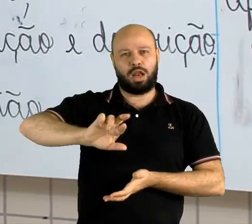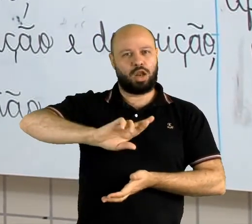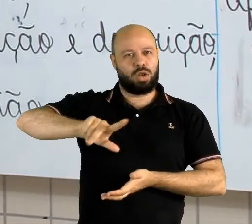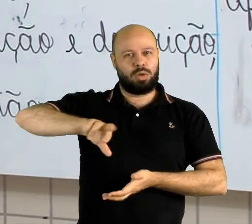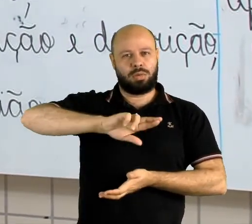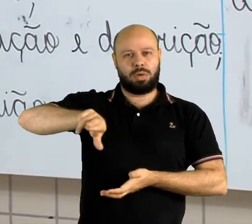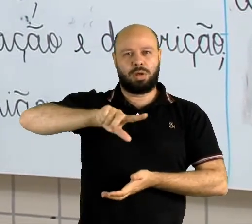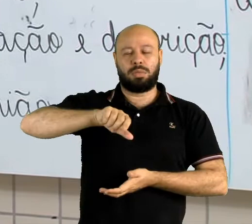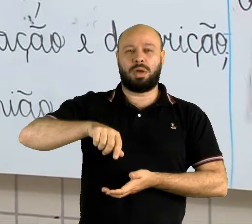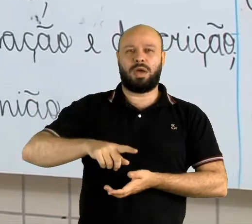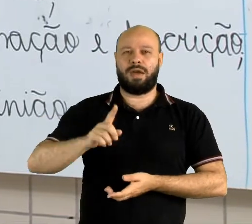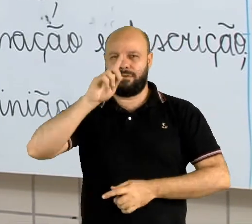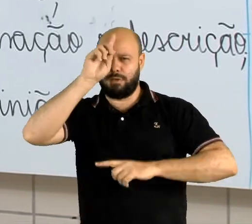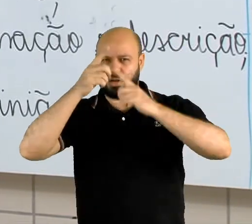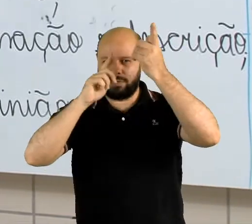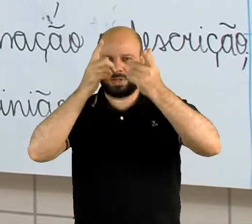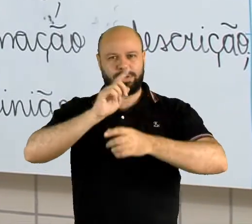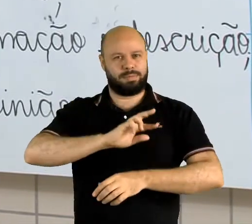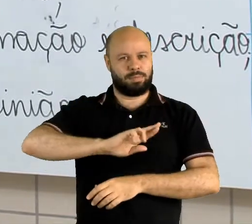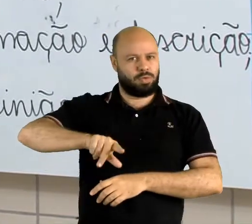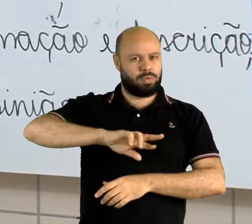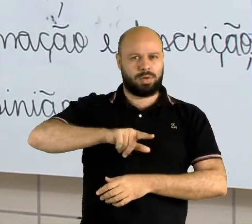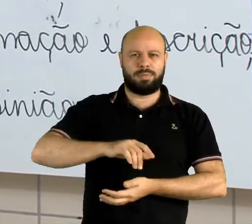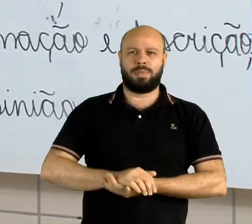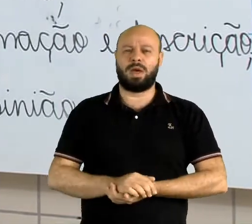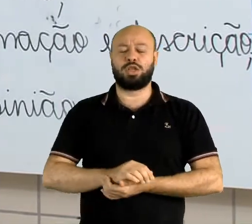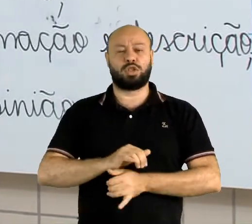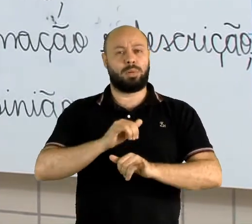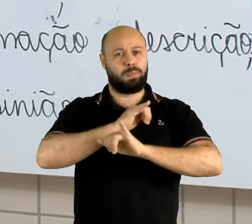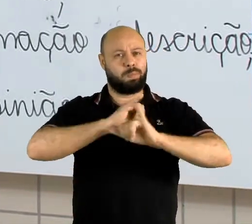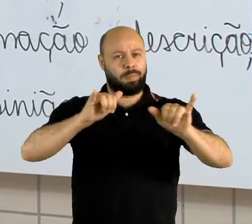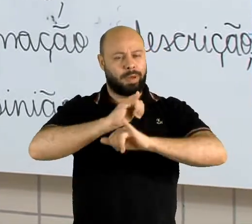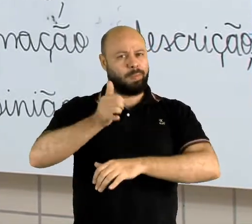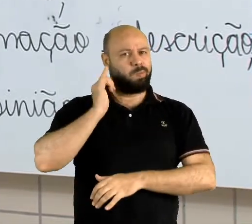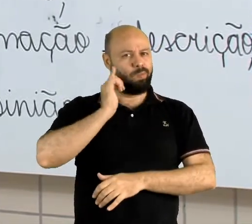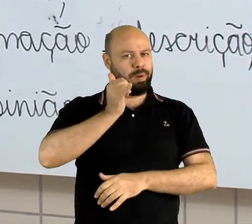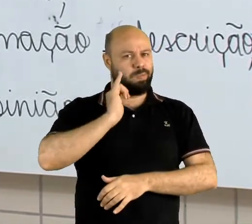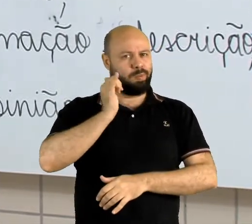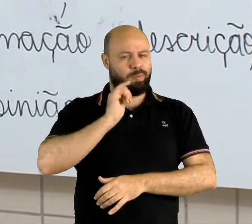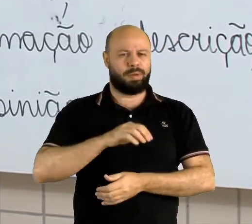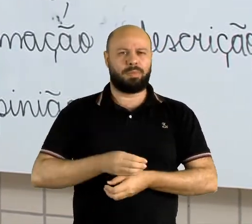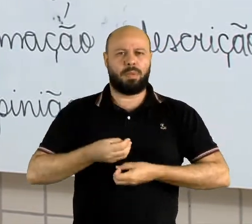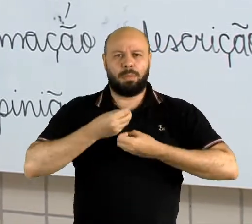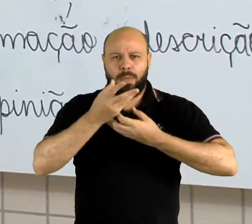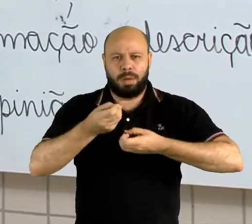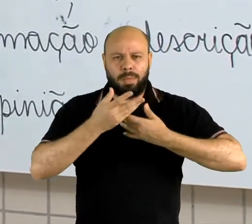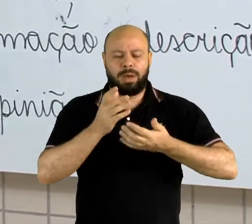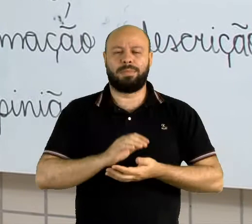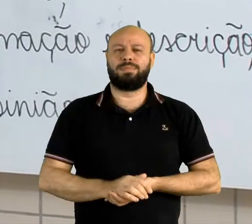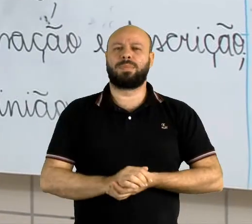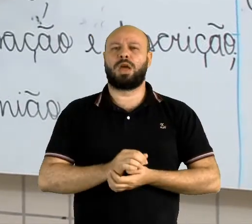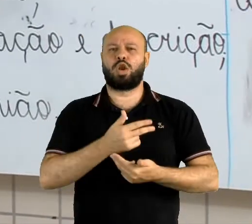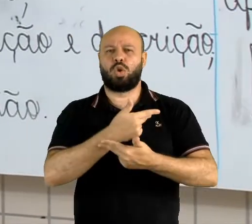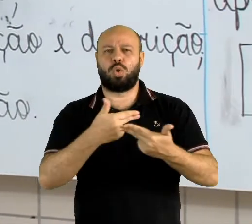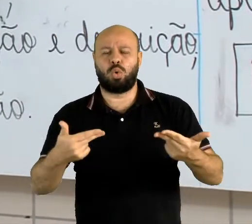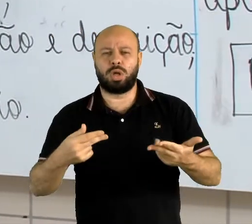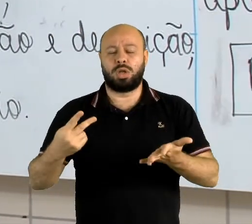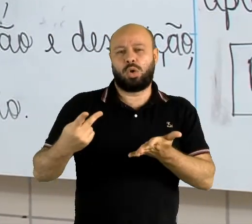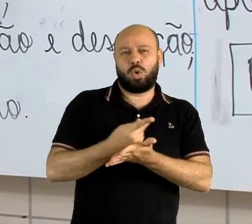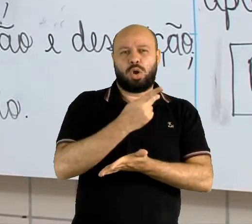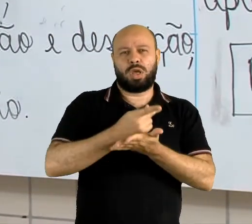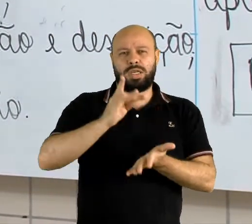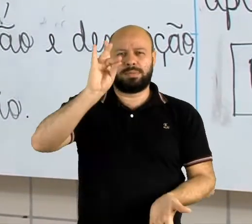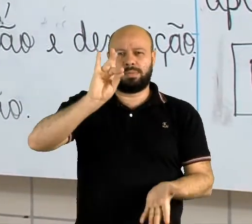trabalha com ficção. Ela narra, ela conta, mas as coisas, os acontecimentos da realidade,